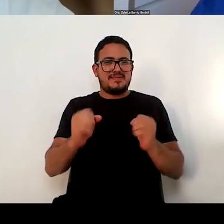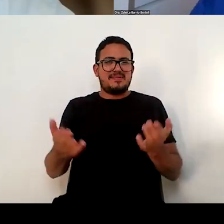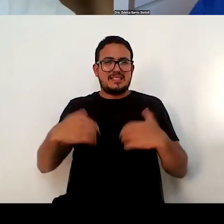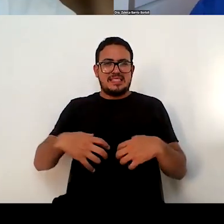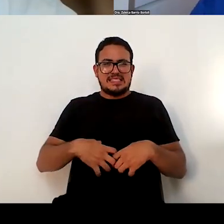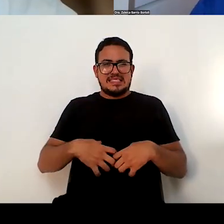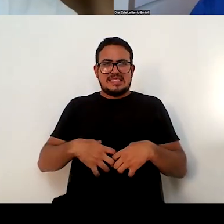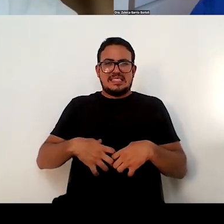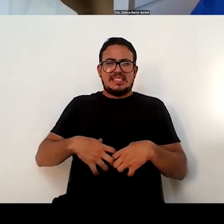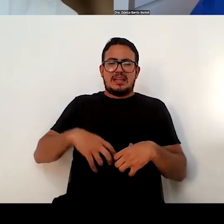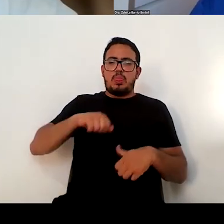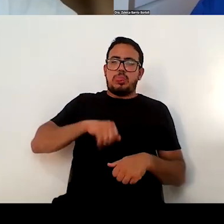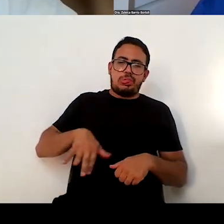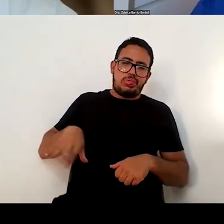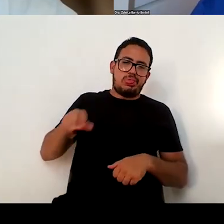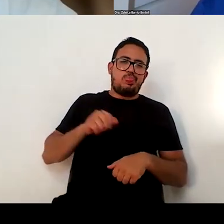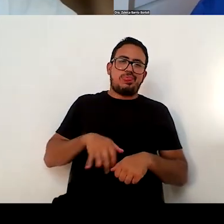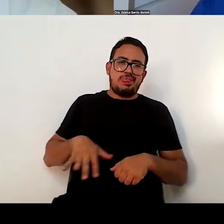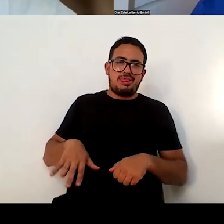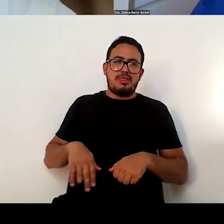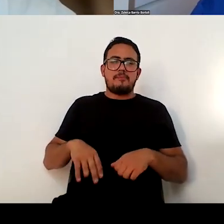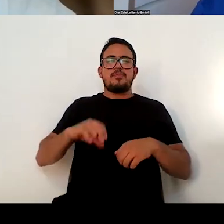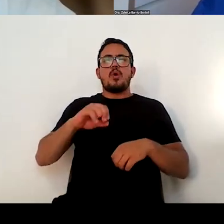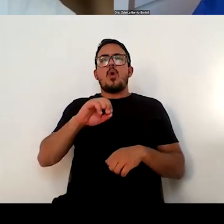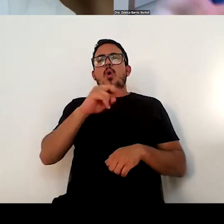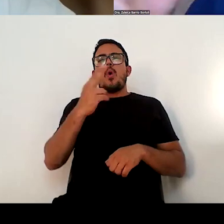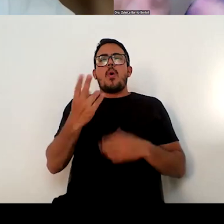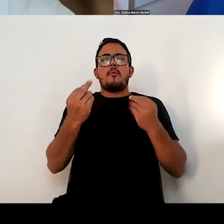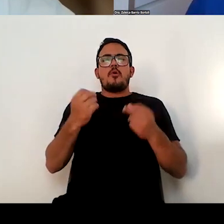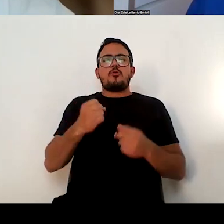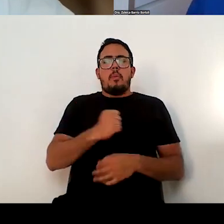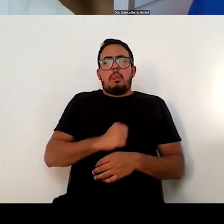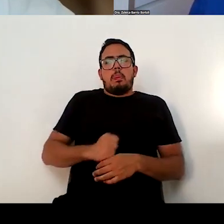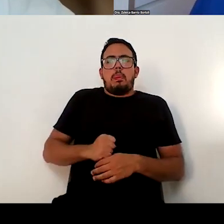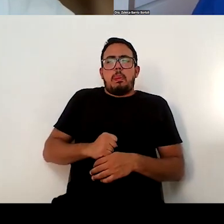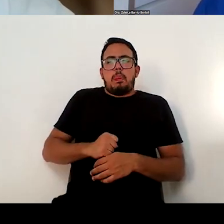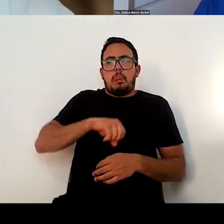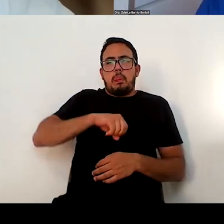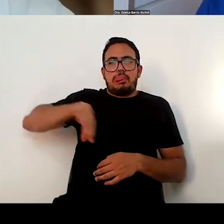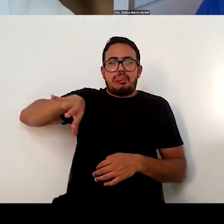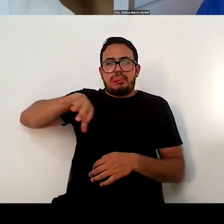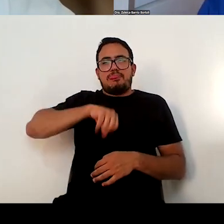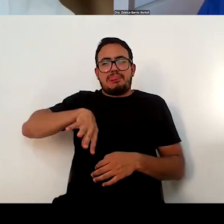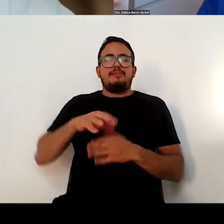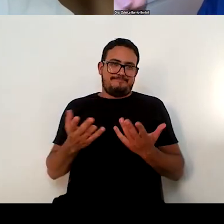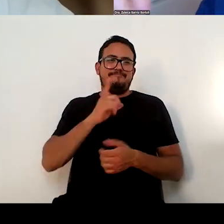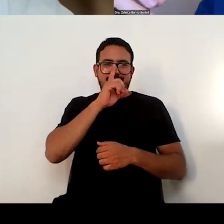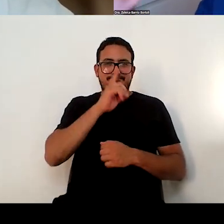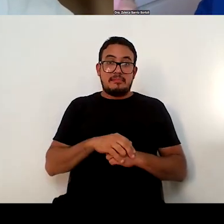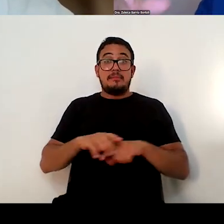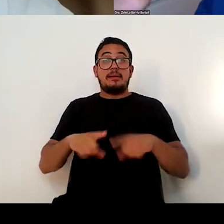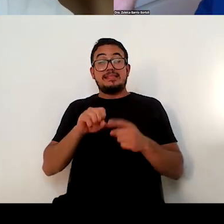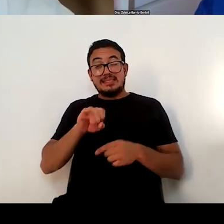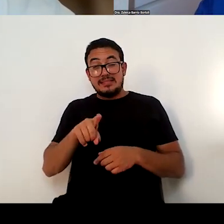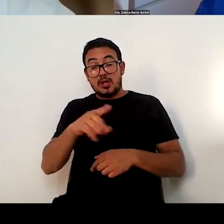o ideal é água, é a gente beber água mesmo, entendeu? E comer a fruta. Mas se você gosta de um suco, então o ideal é um